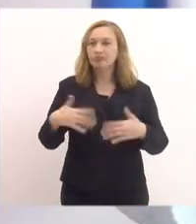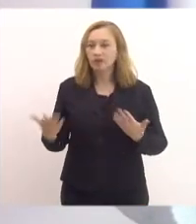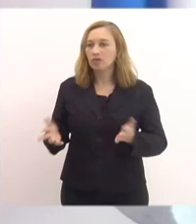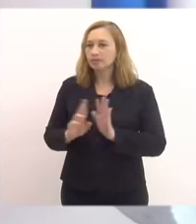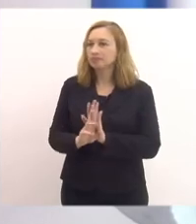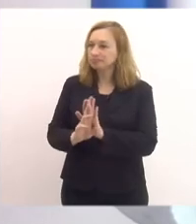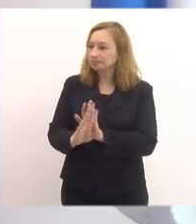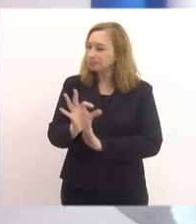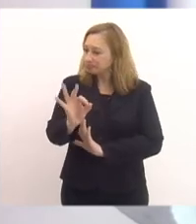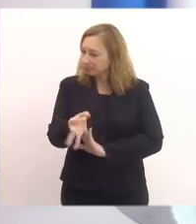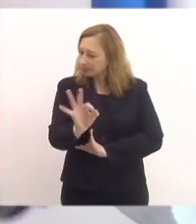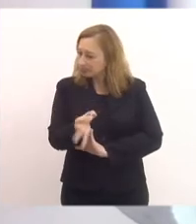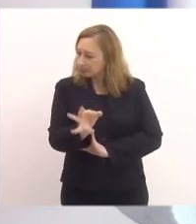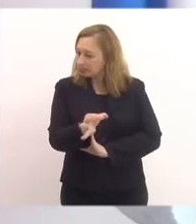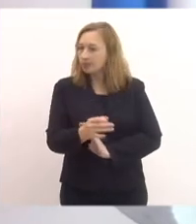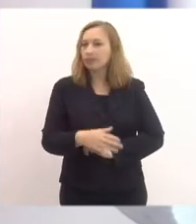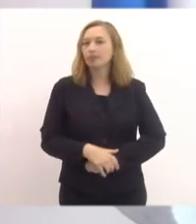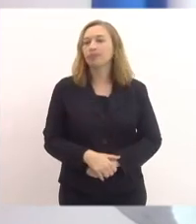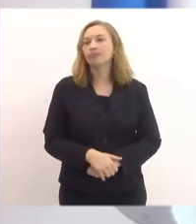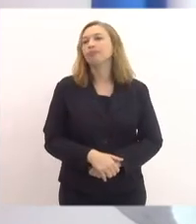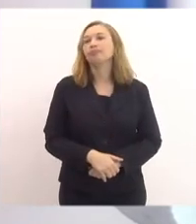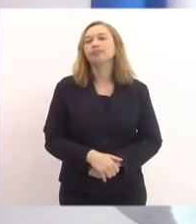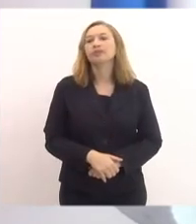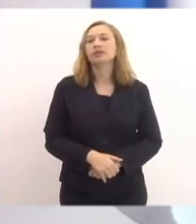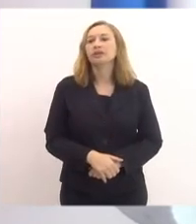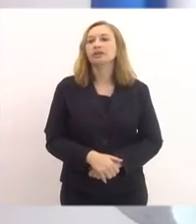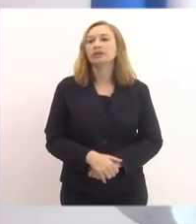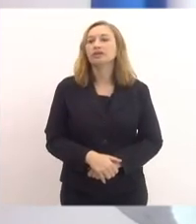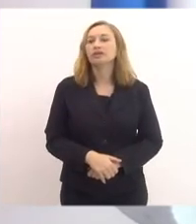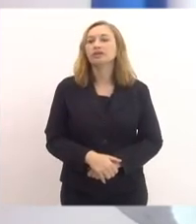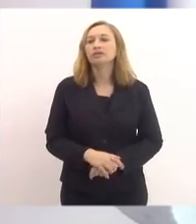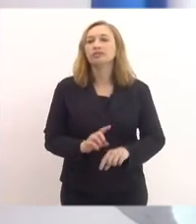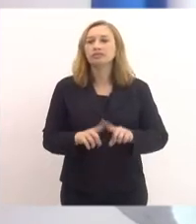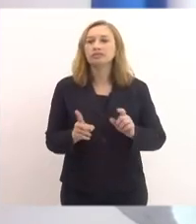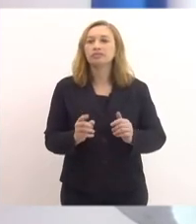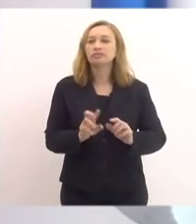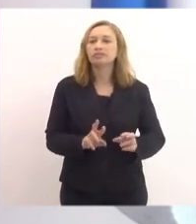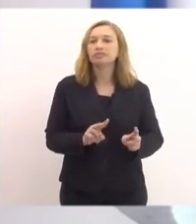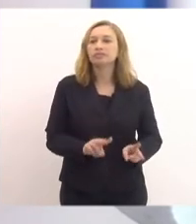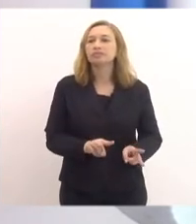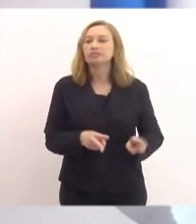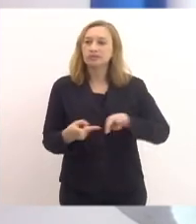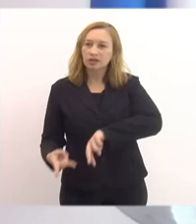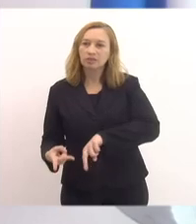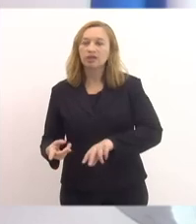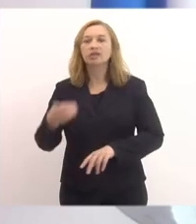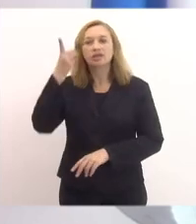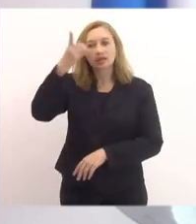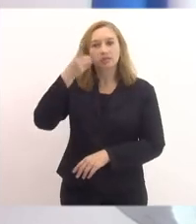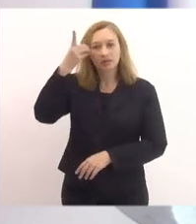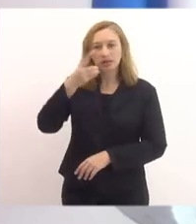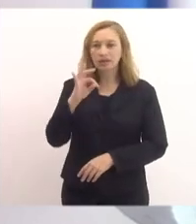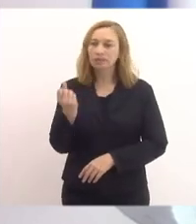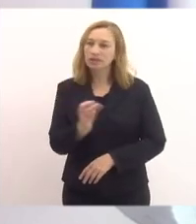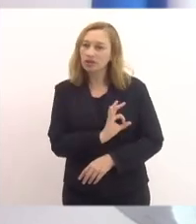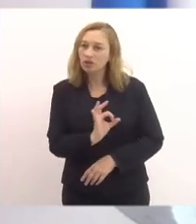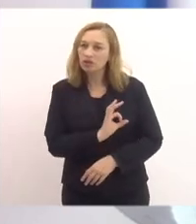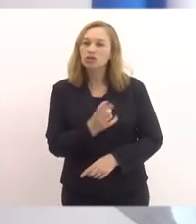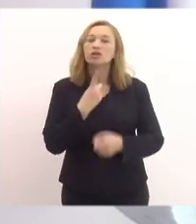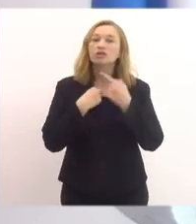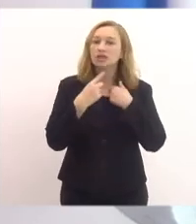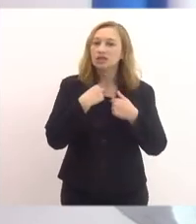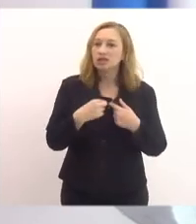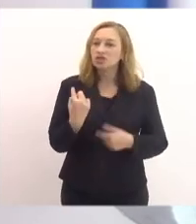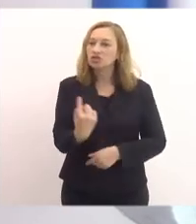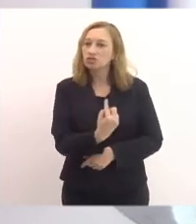representatividade necessária, Coronel Bucassis, Coronel Marco Moraes. Mas o encaminhamento da deputada Marta Rocha é muito preciso e é a vontade do